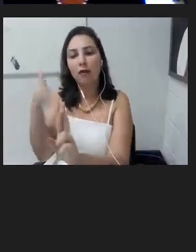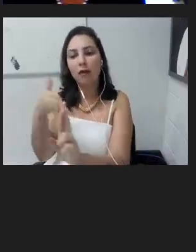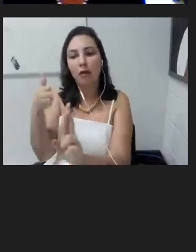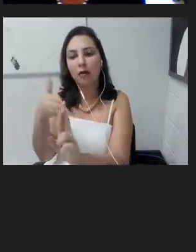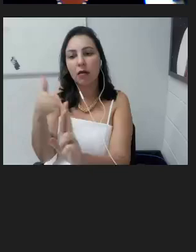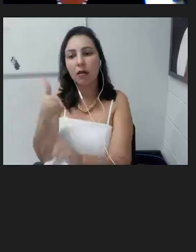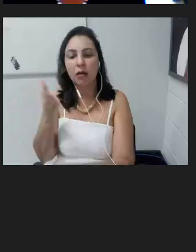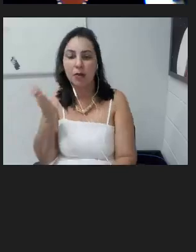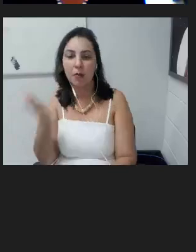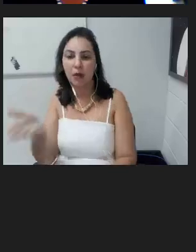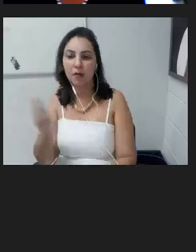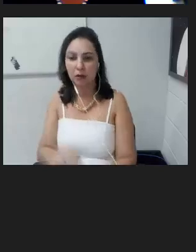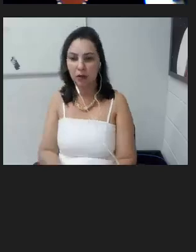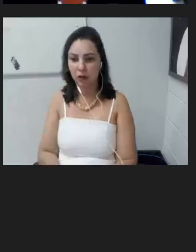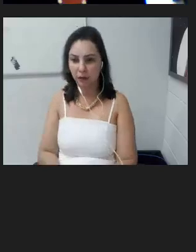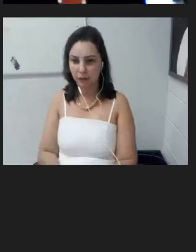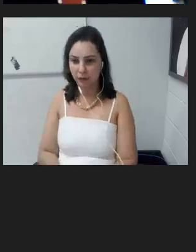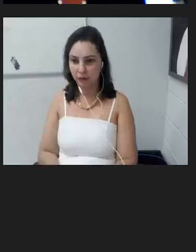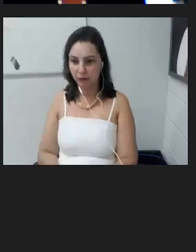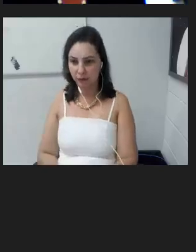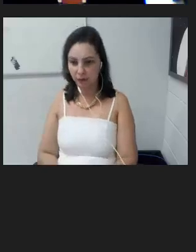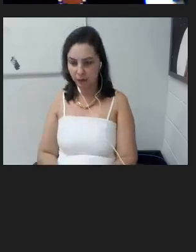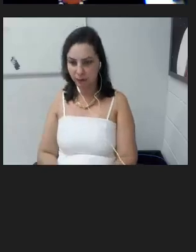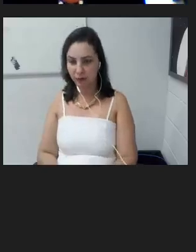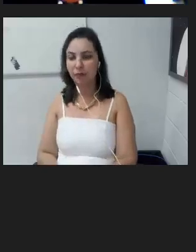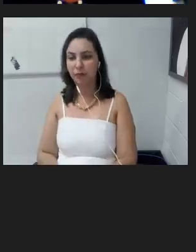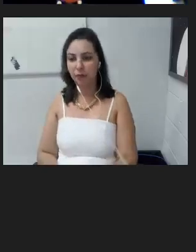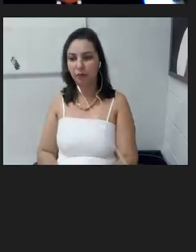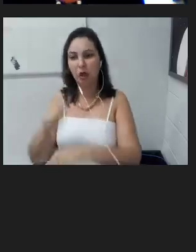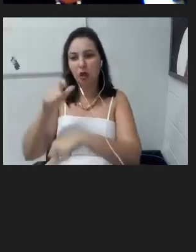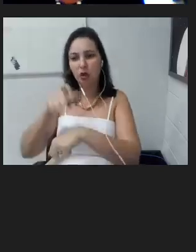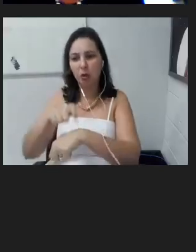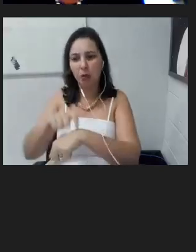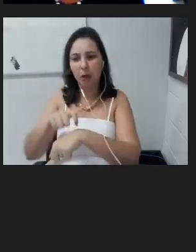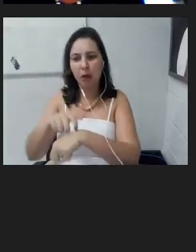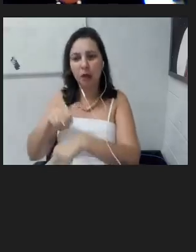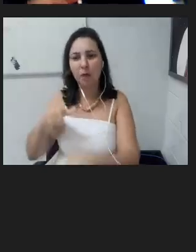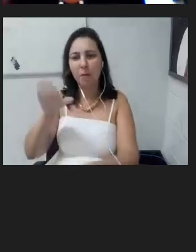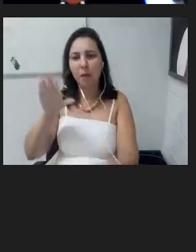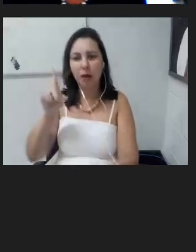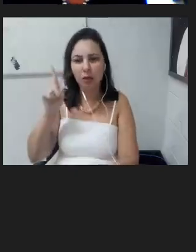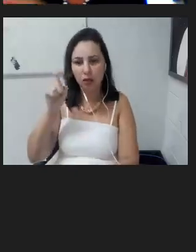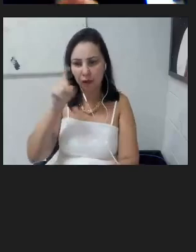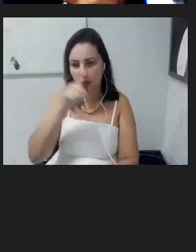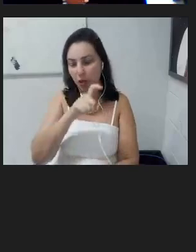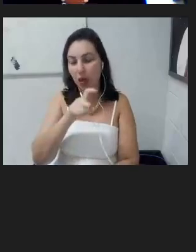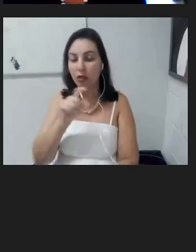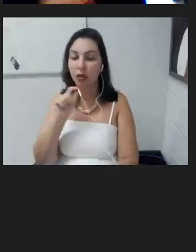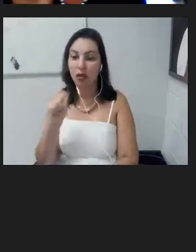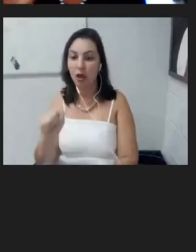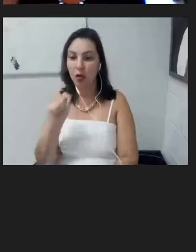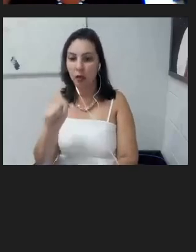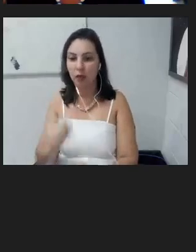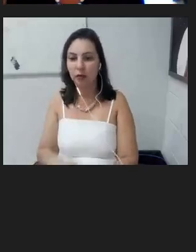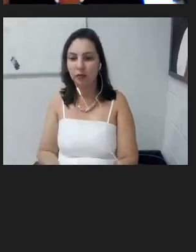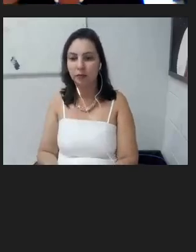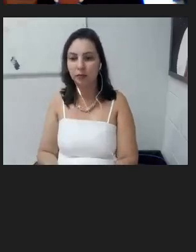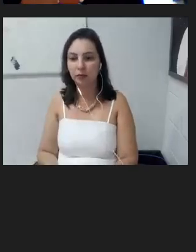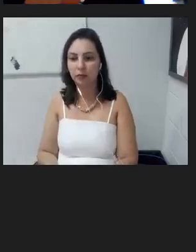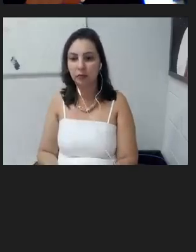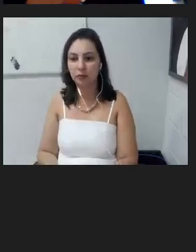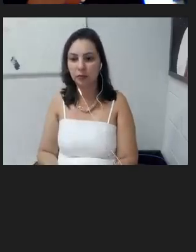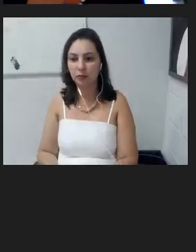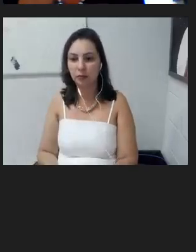você nos momentos de maior dificuldade. Que aí entra no que